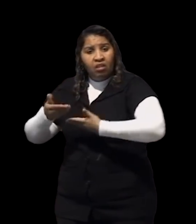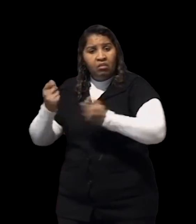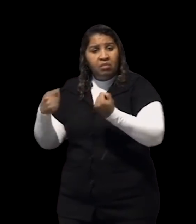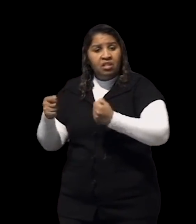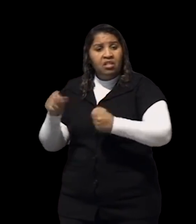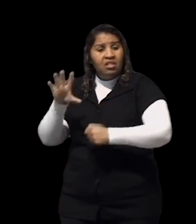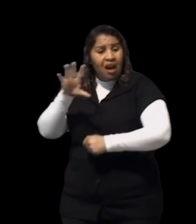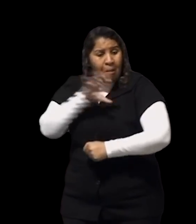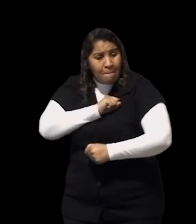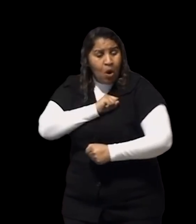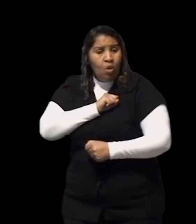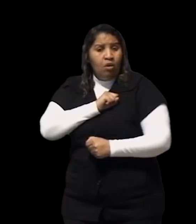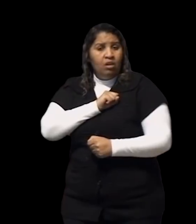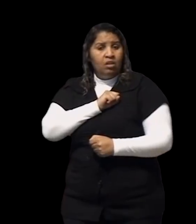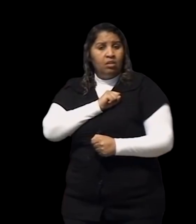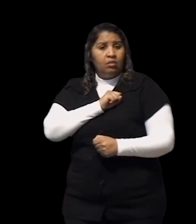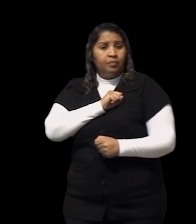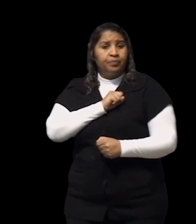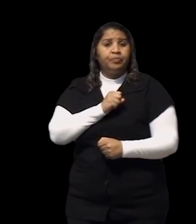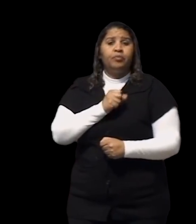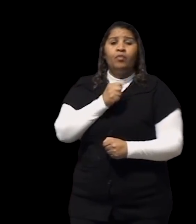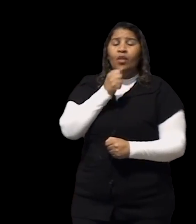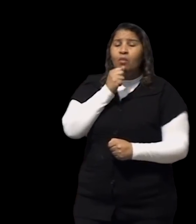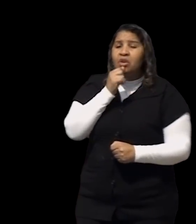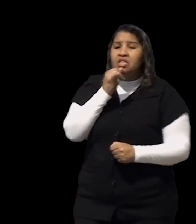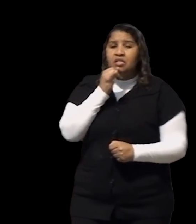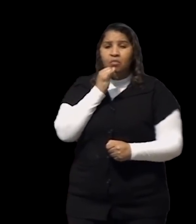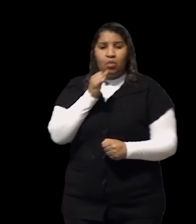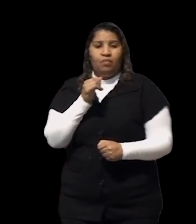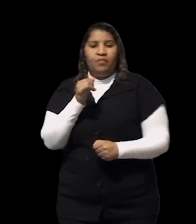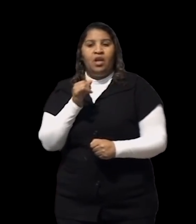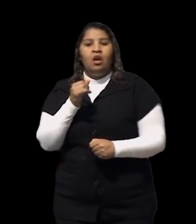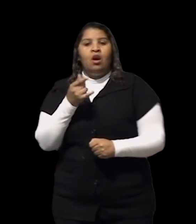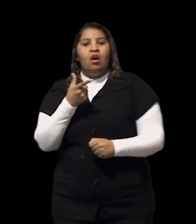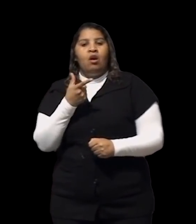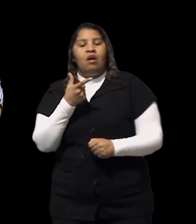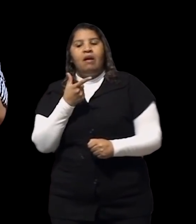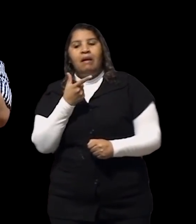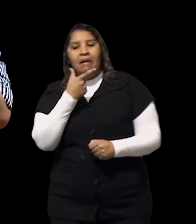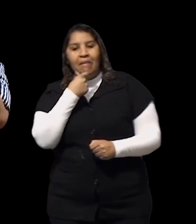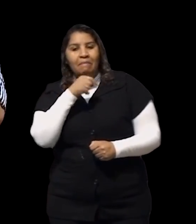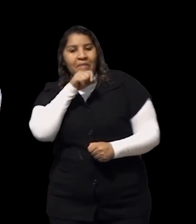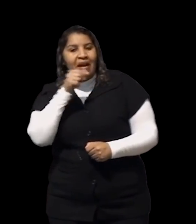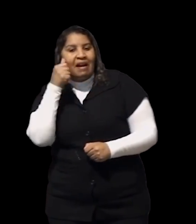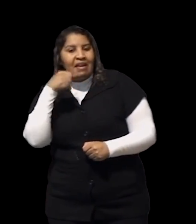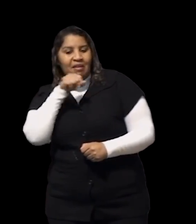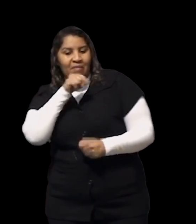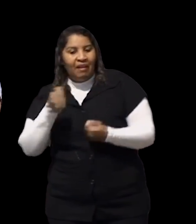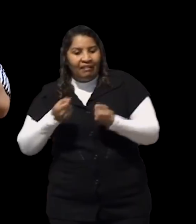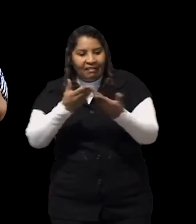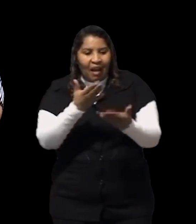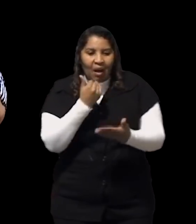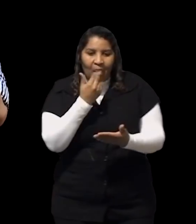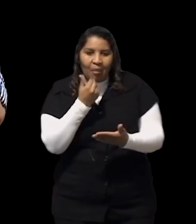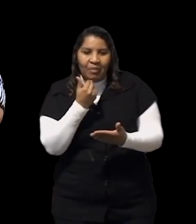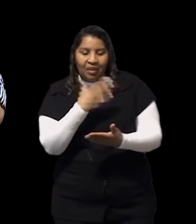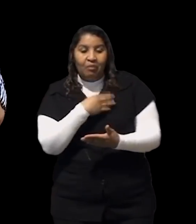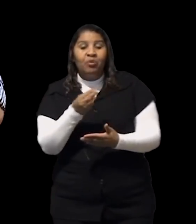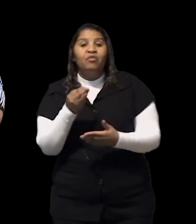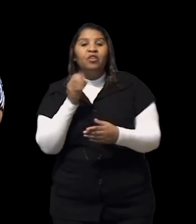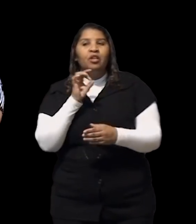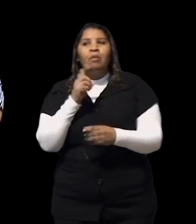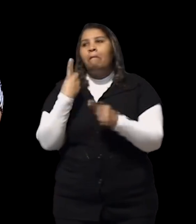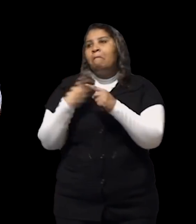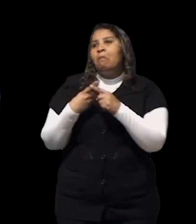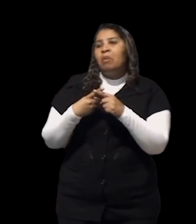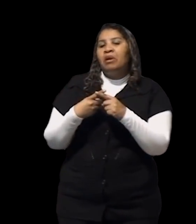você não dá comida para o seu filho só porque ele passou de ano você não não trata o teu